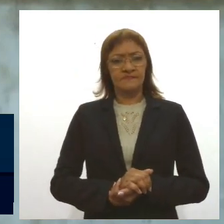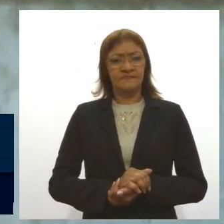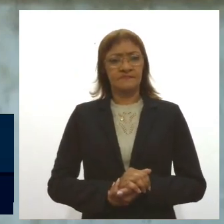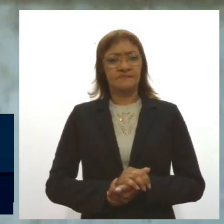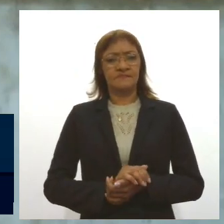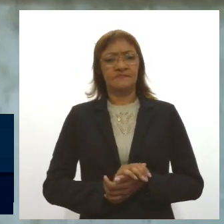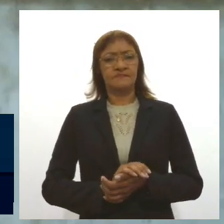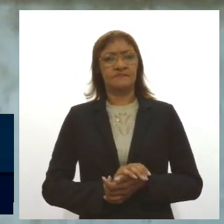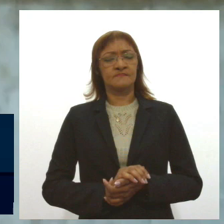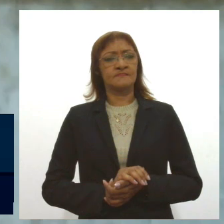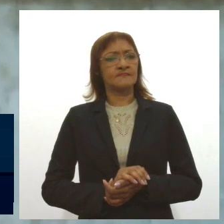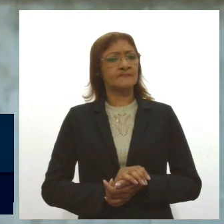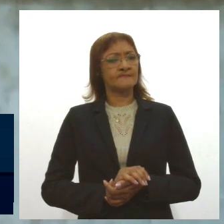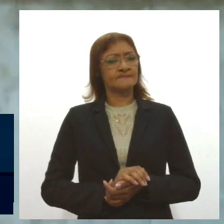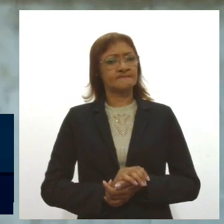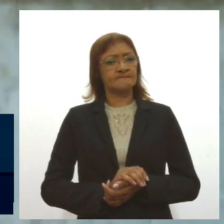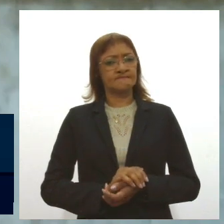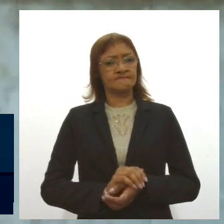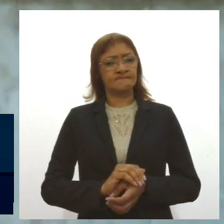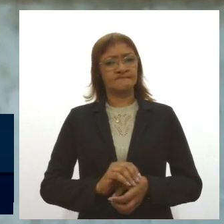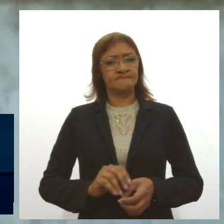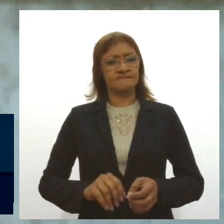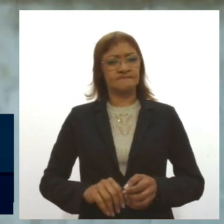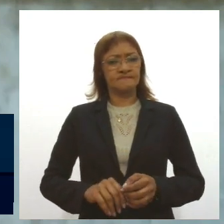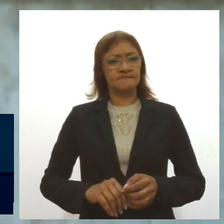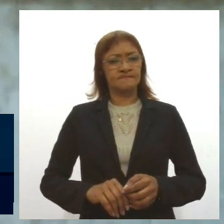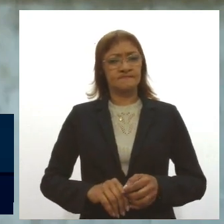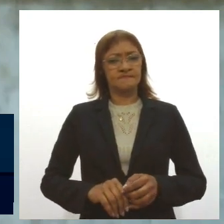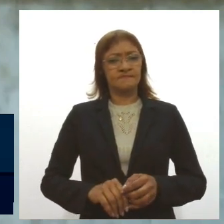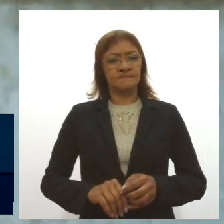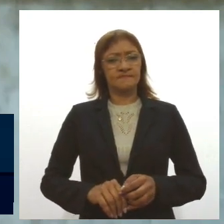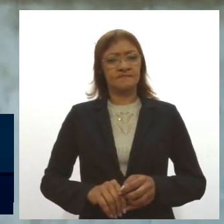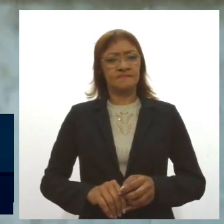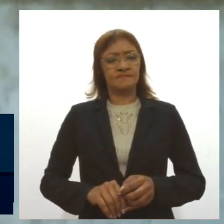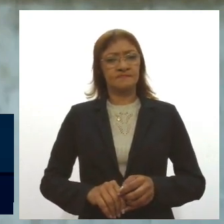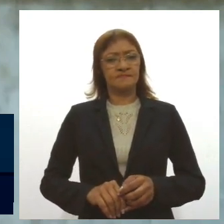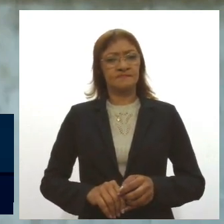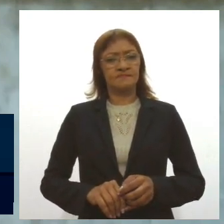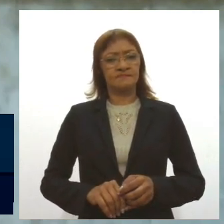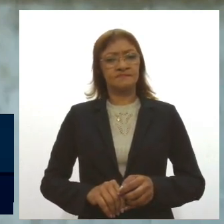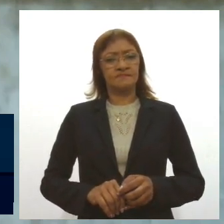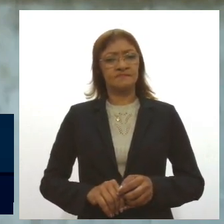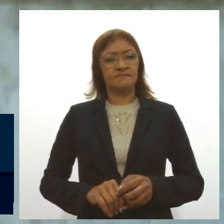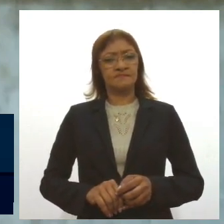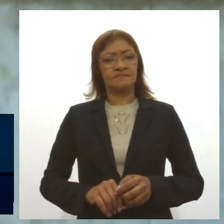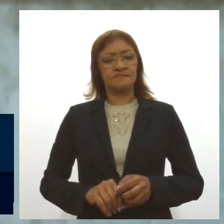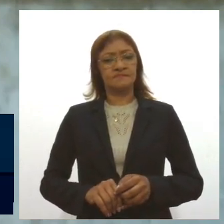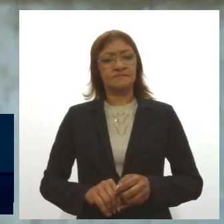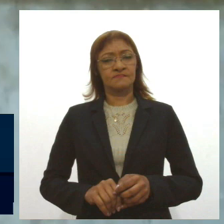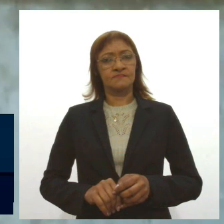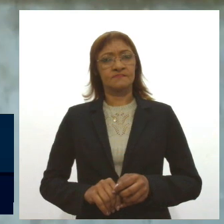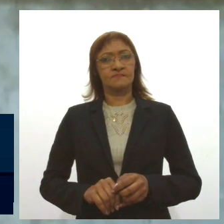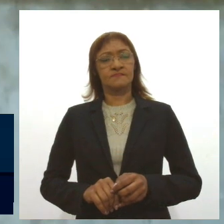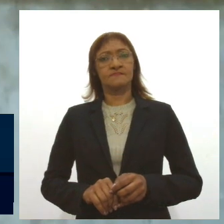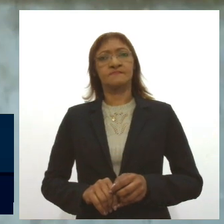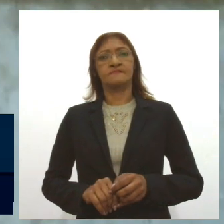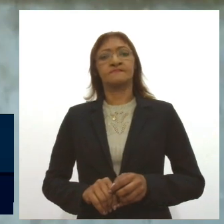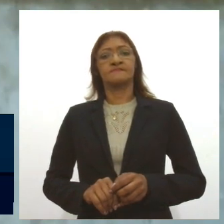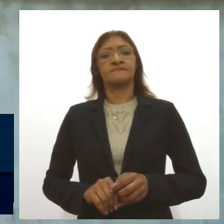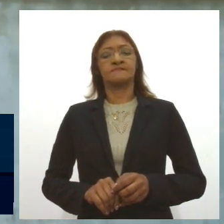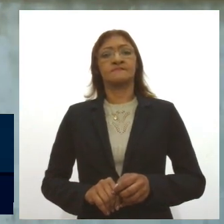vocês tiverem a oportunidade ainda desse ano aprovar esse PL, será mais um gol de placa. Ou seja,